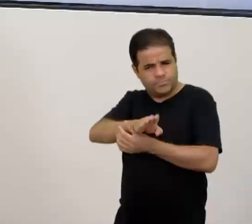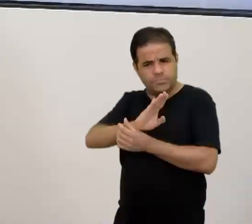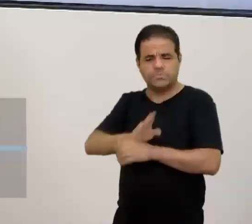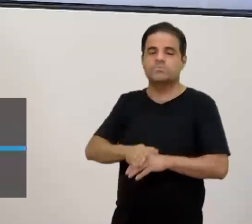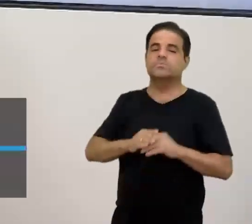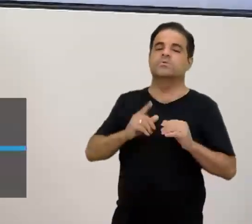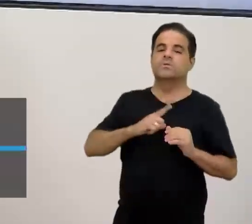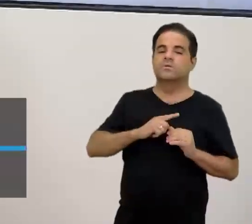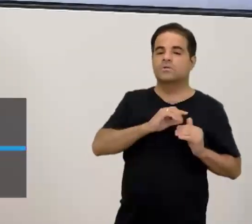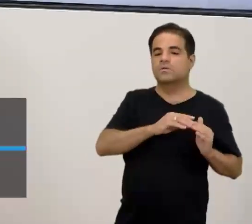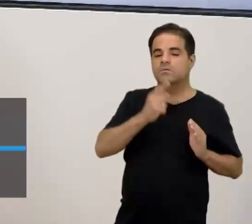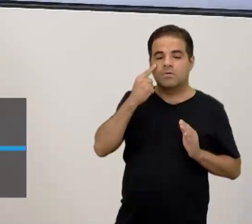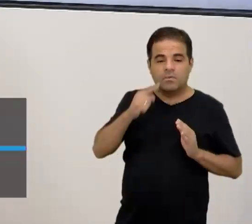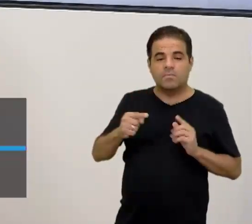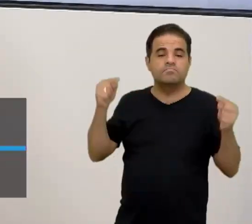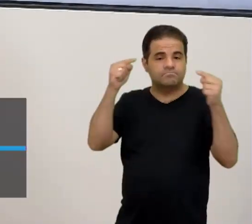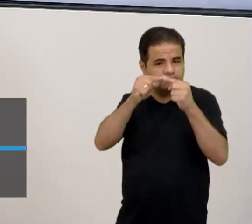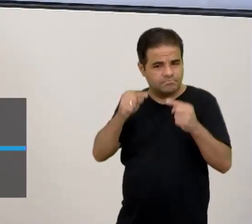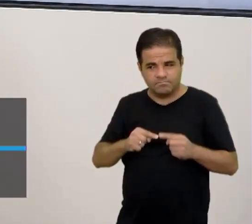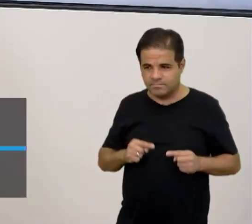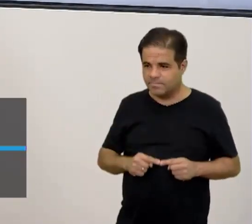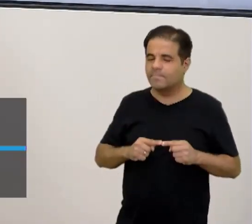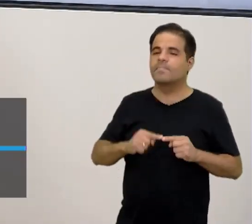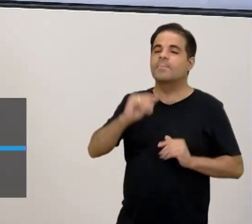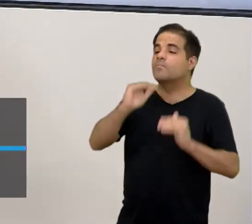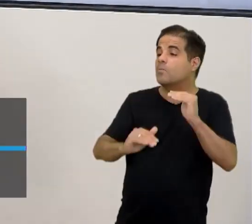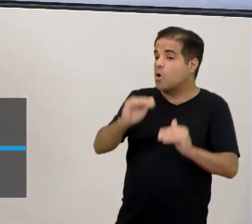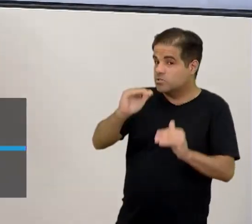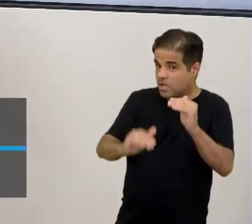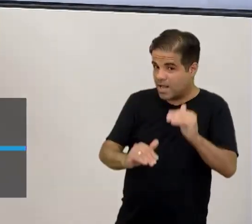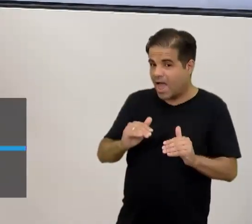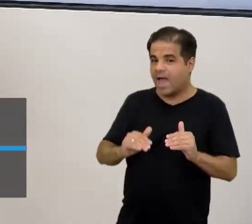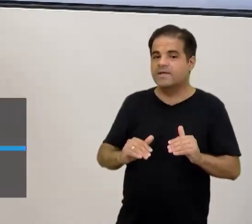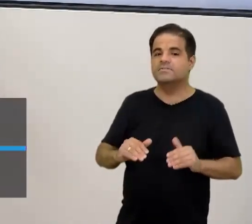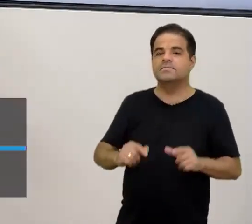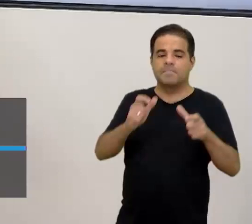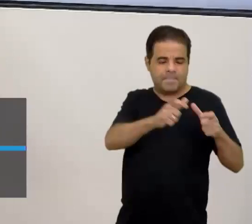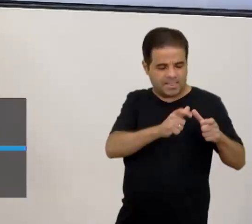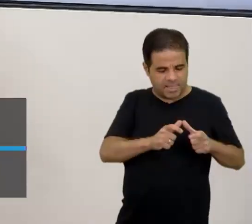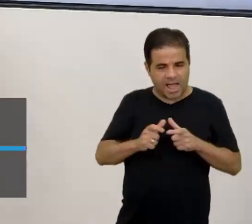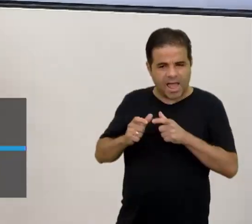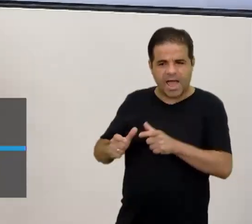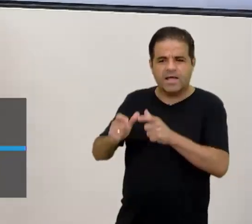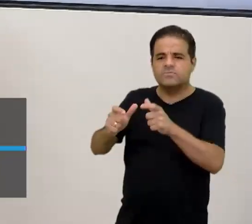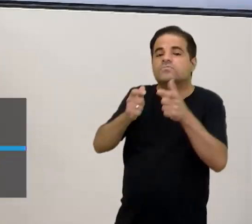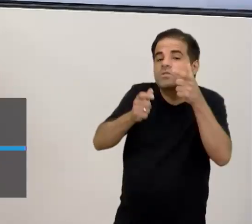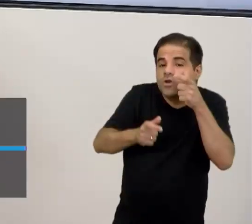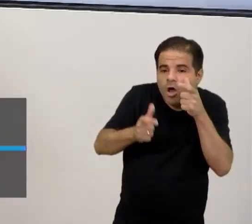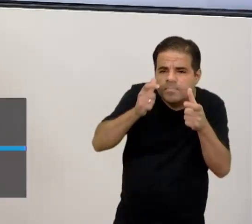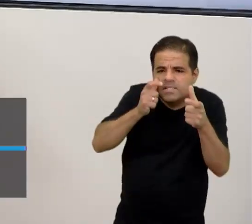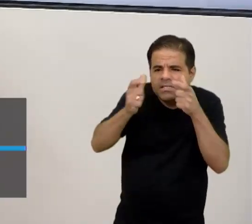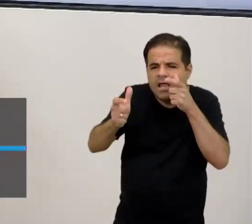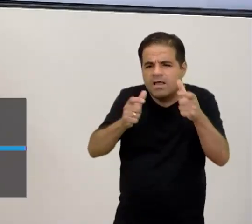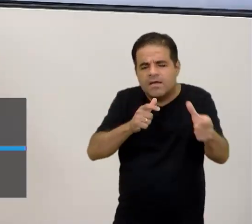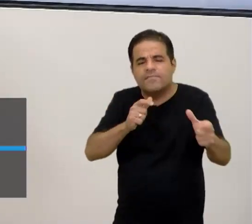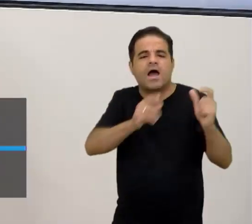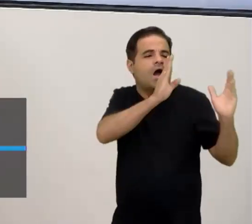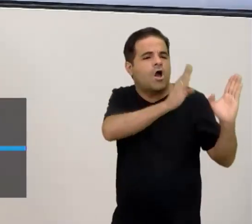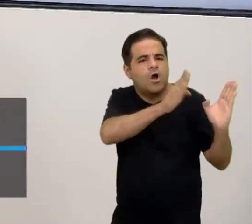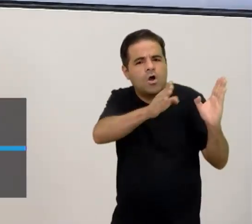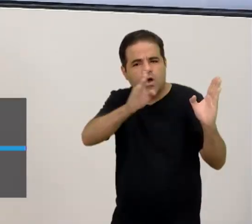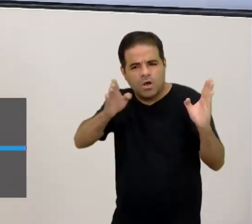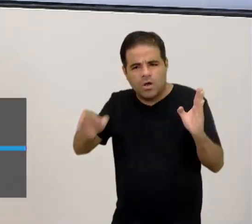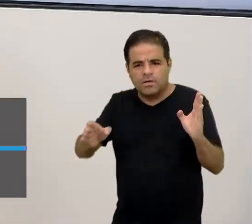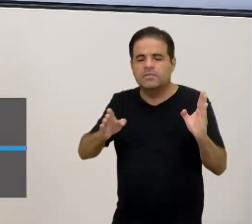determinar aí segmentos, né, correspondentes proporcionais, né? Pedacinhos, aí só que você tem que observar direitinho a ordem